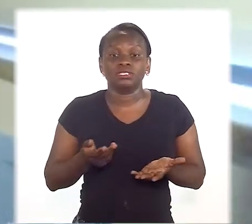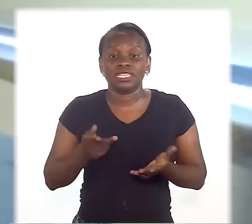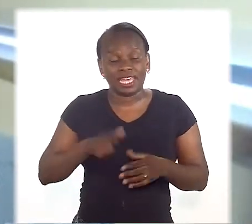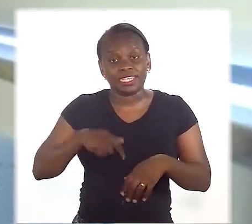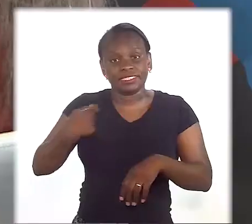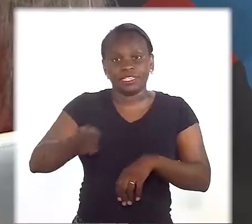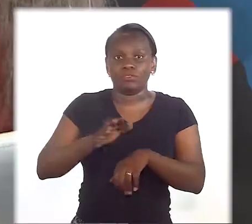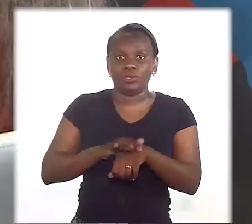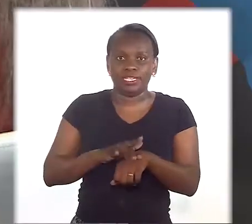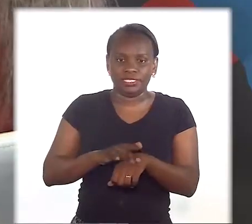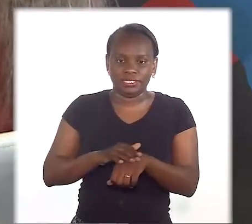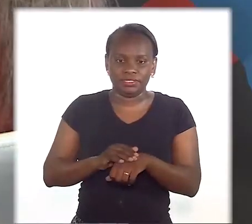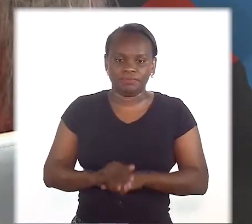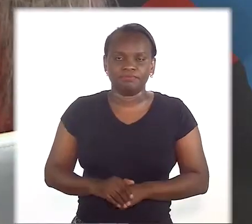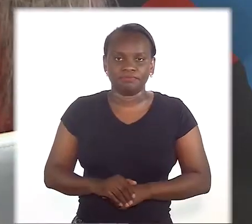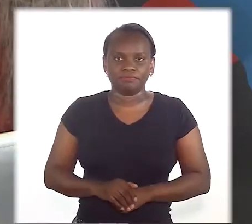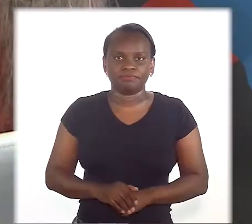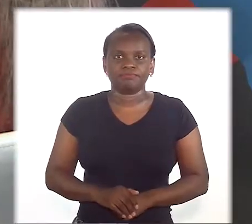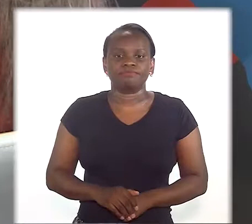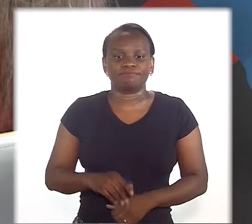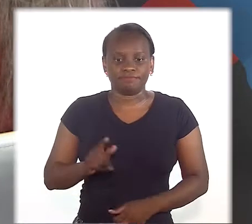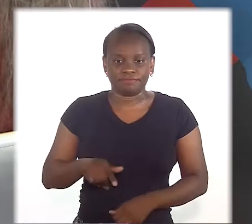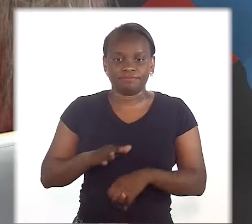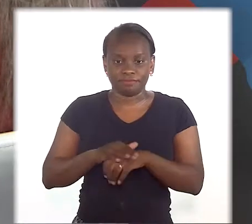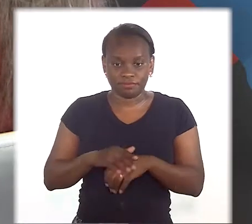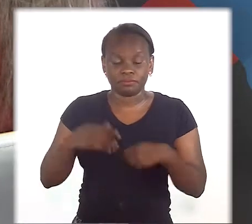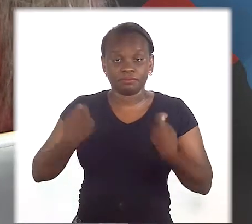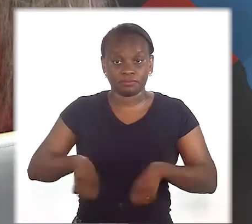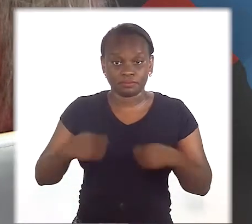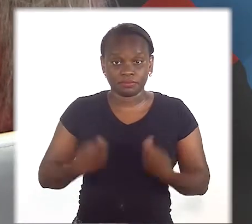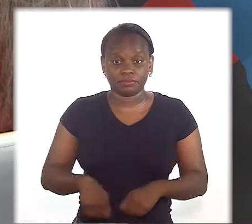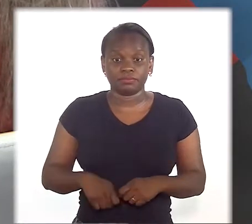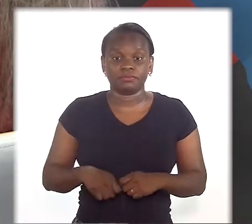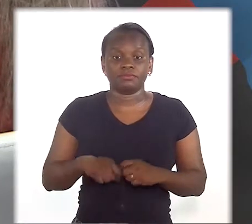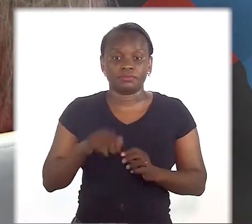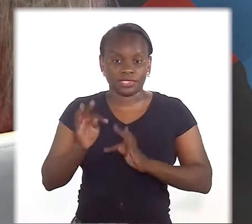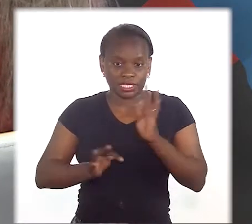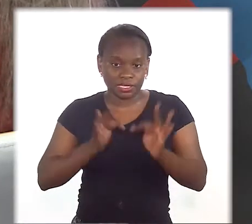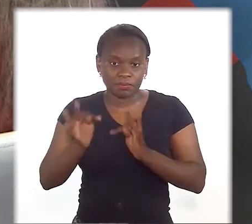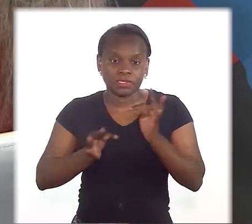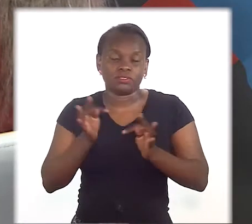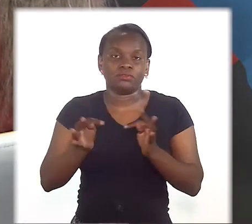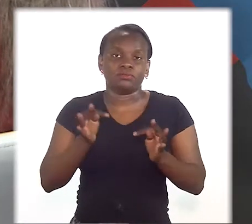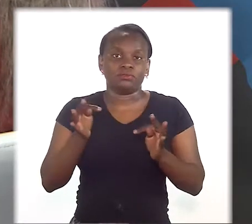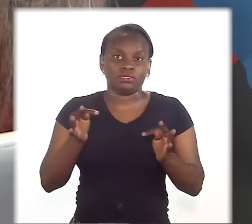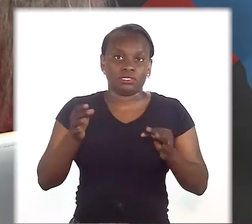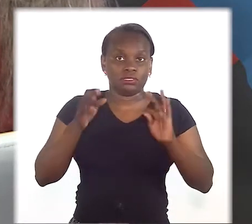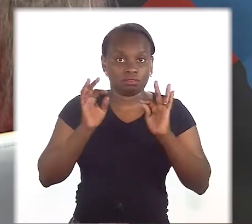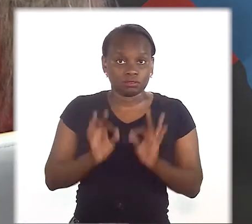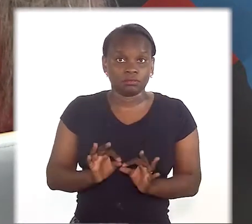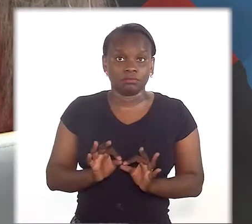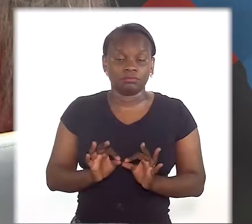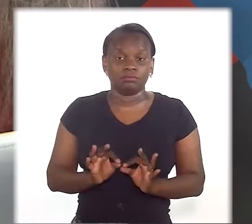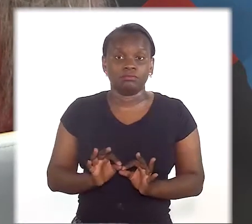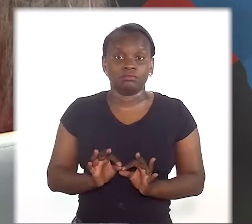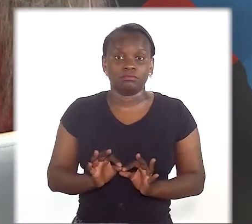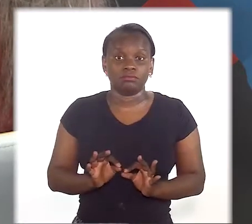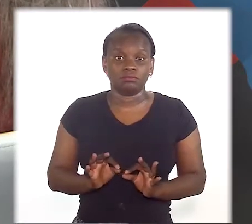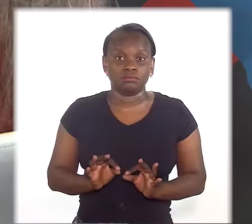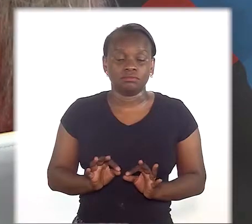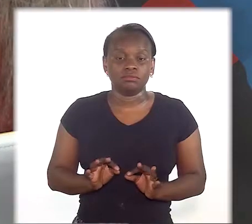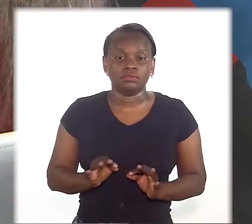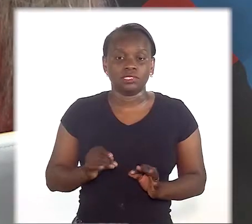uma doença. Ela é uma síndrome que precisa ser tratada de forma